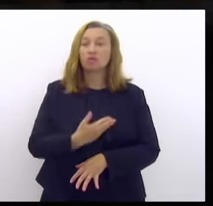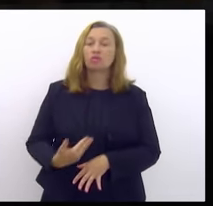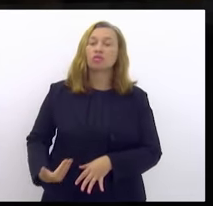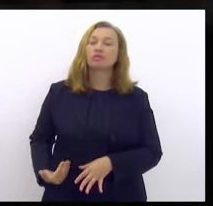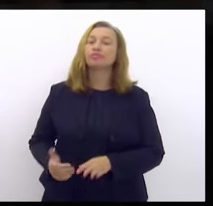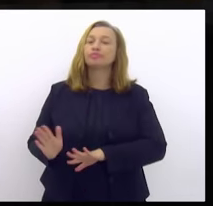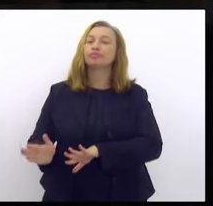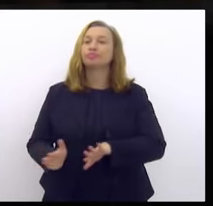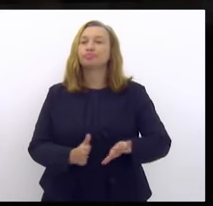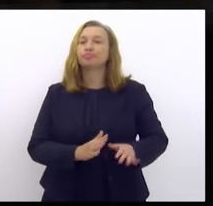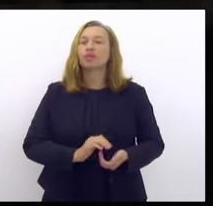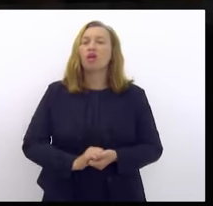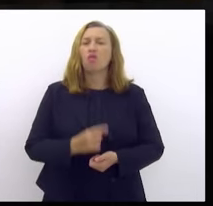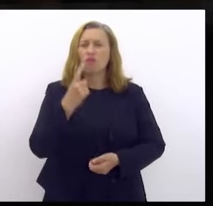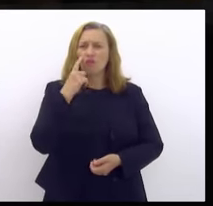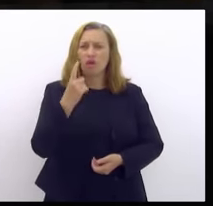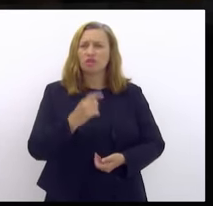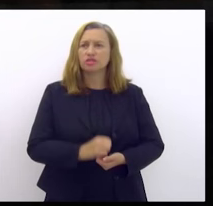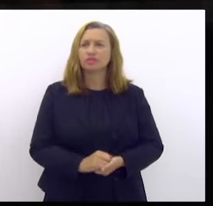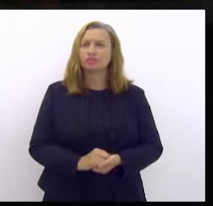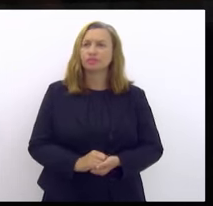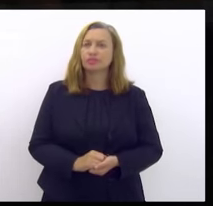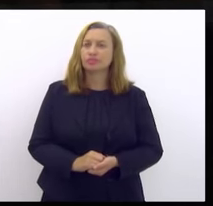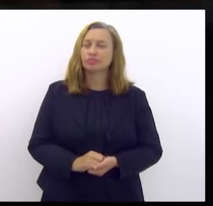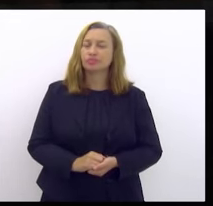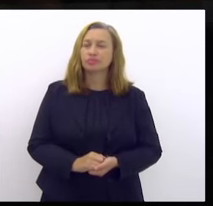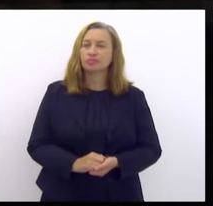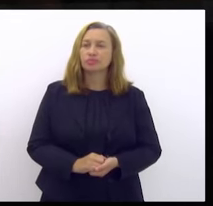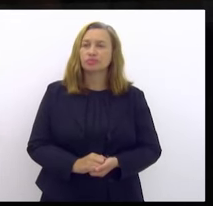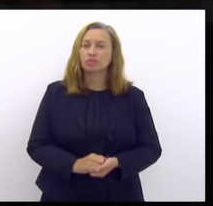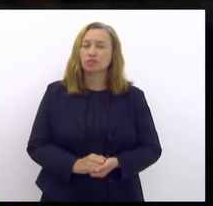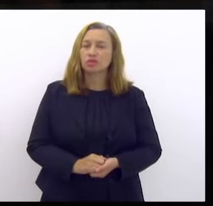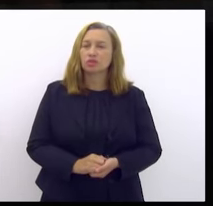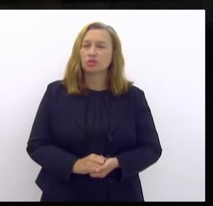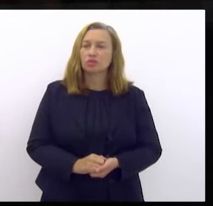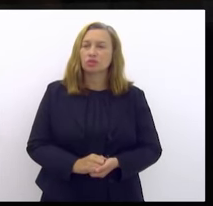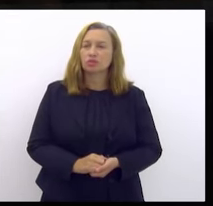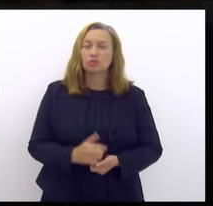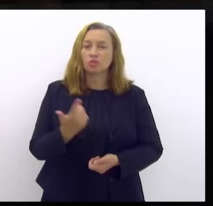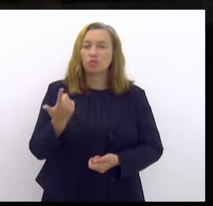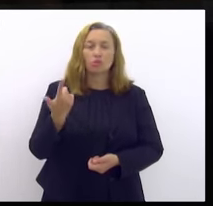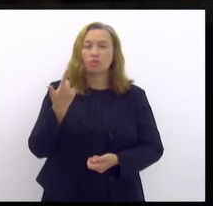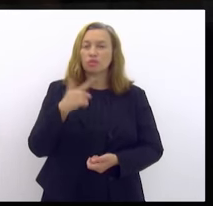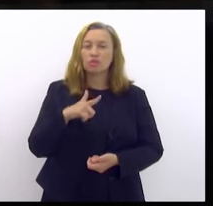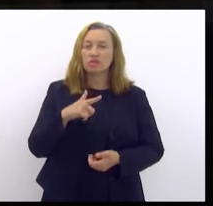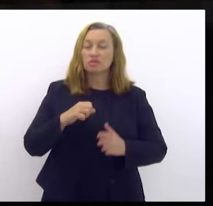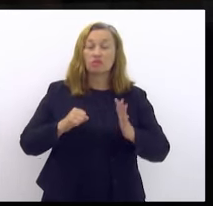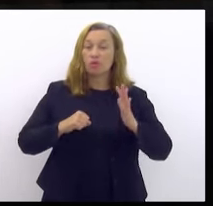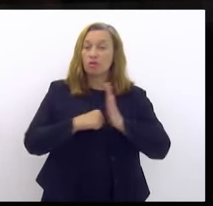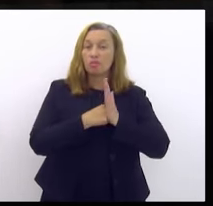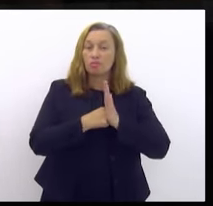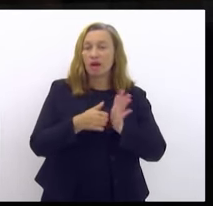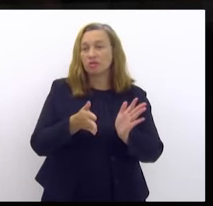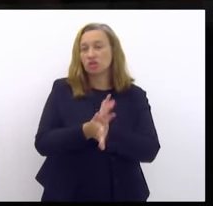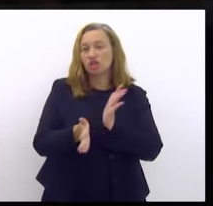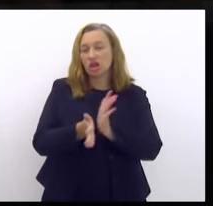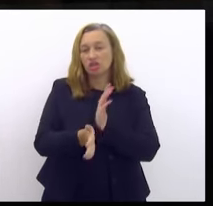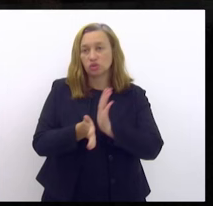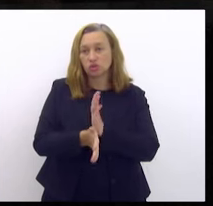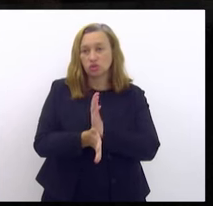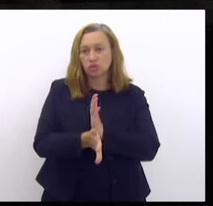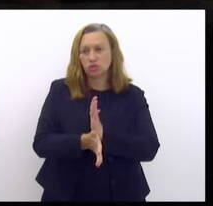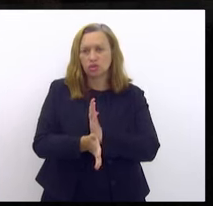governador. Veja só, então nós não conseguimos nem medir o impacto de gastos.